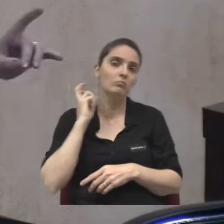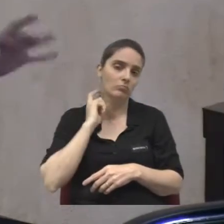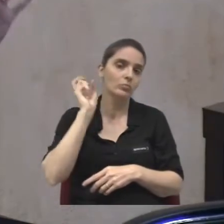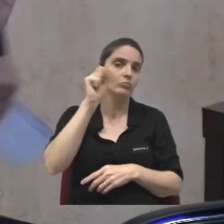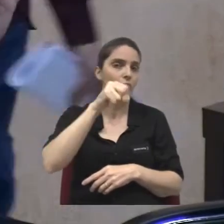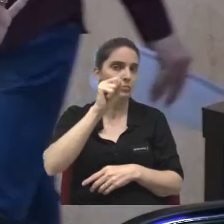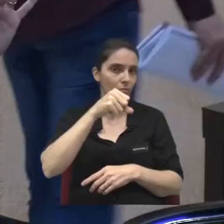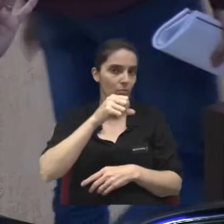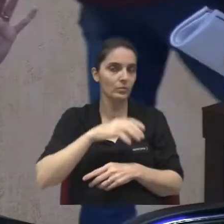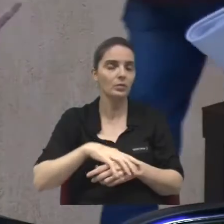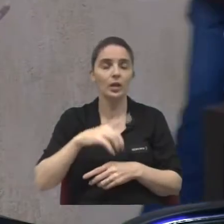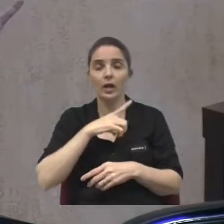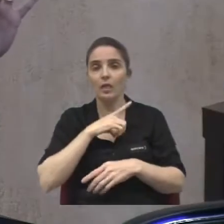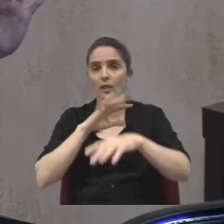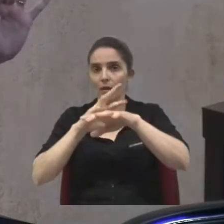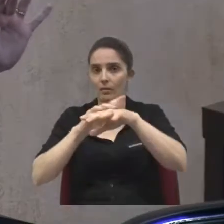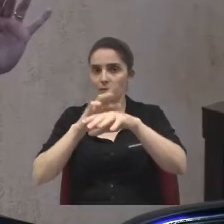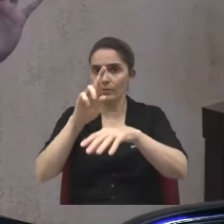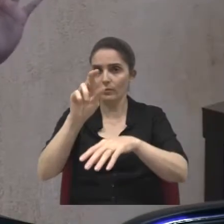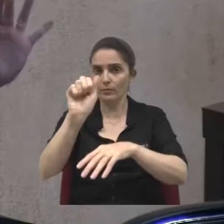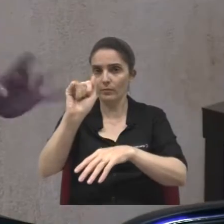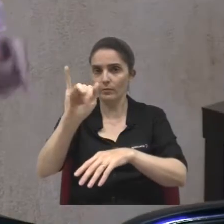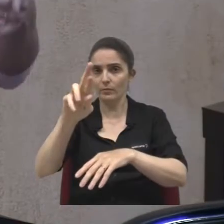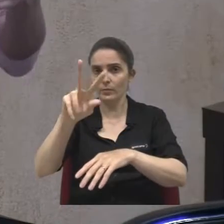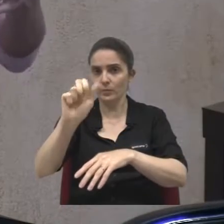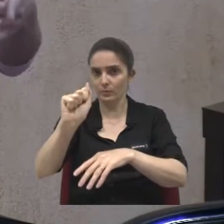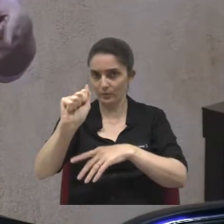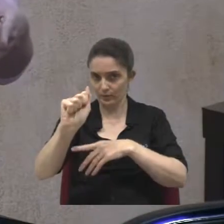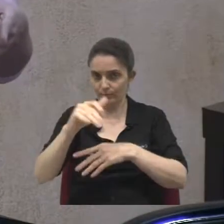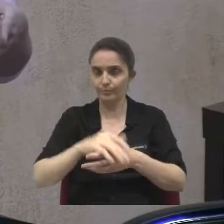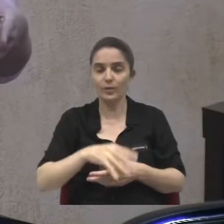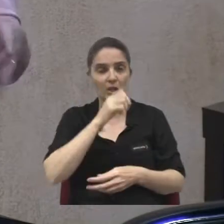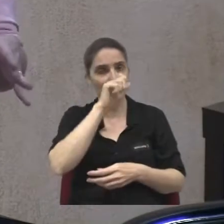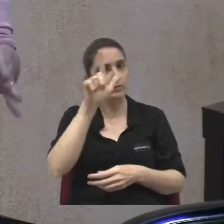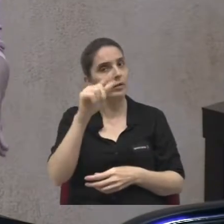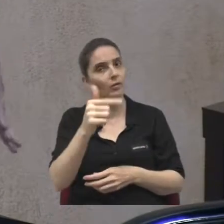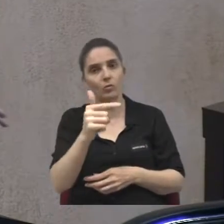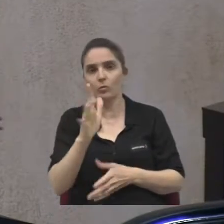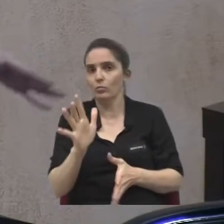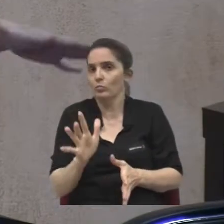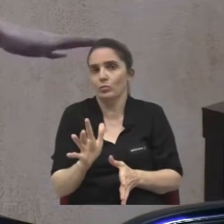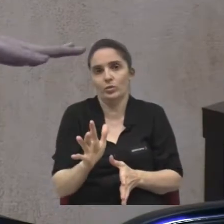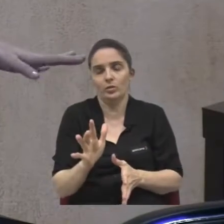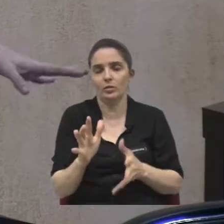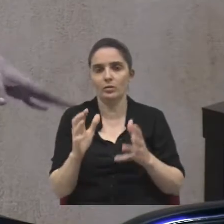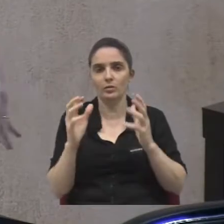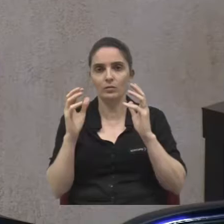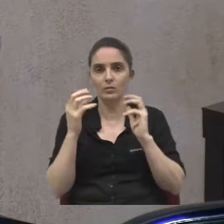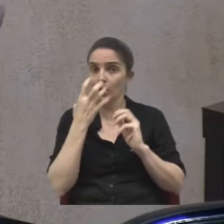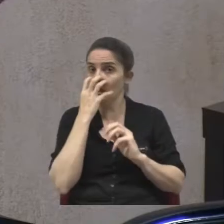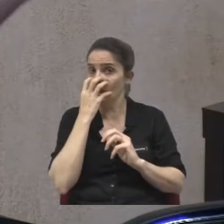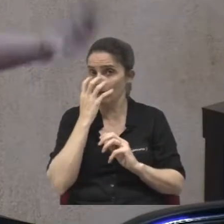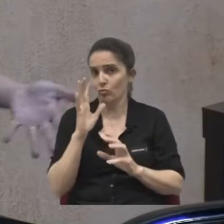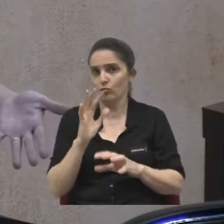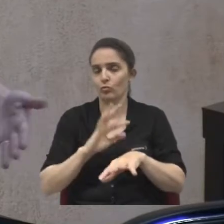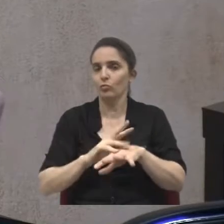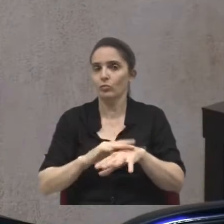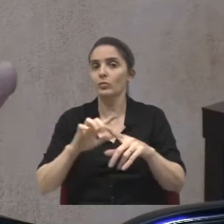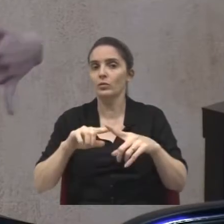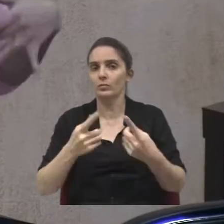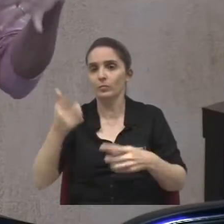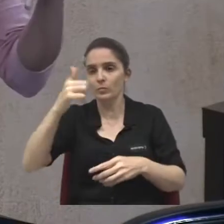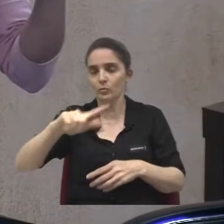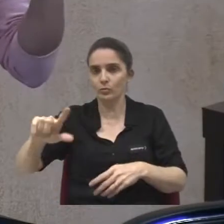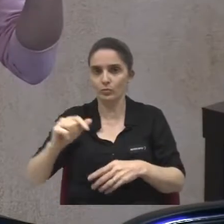raiva, e Limeira não teve nenhum caso confirmado nos cachorros. Mas, para esses animais trabalharem em sentido